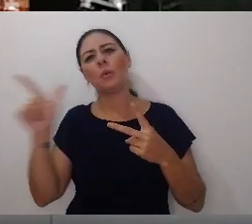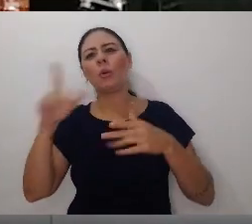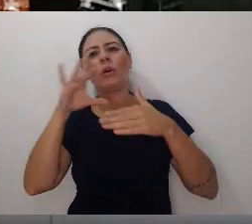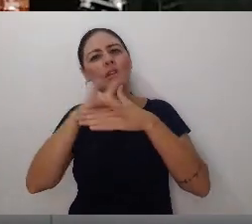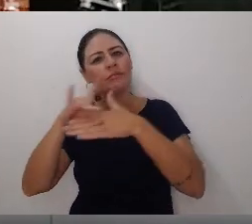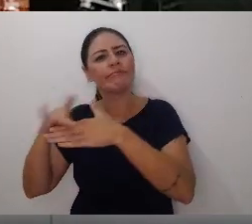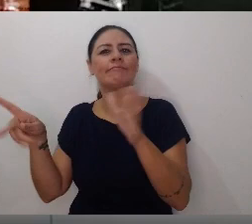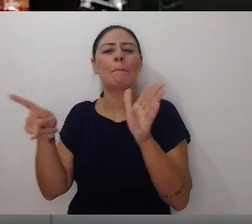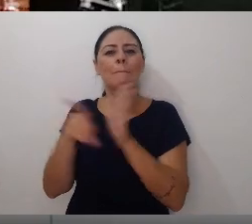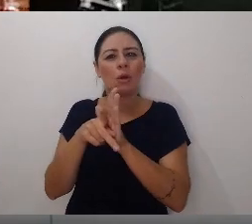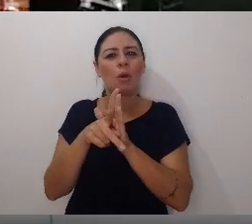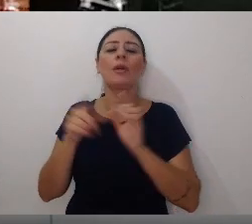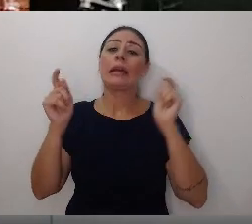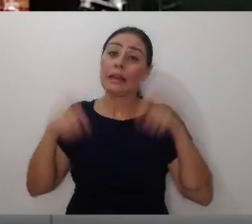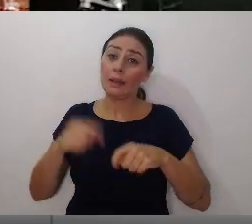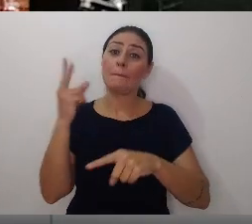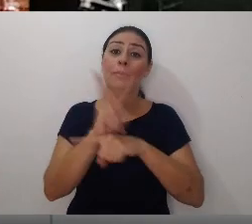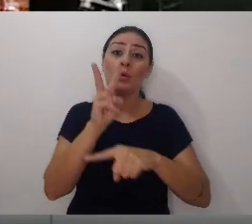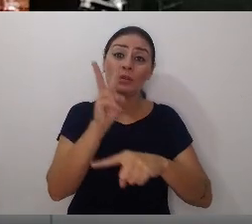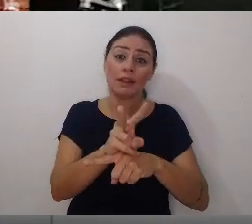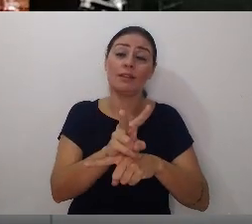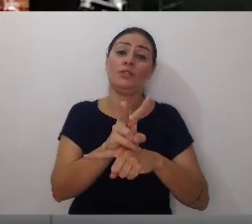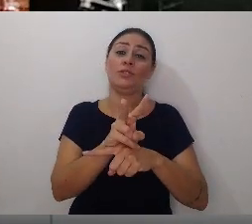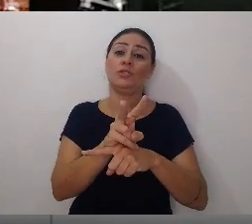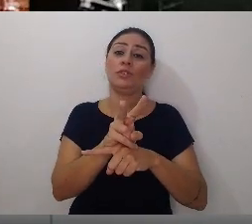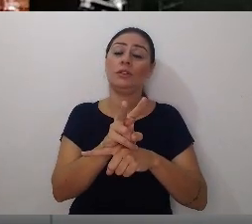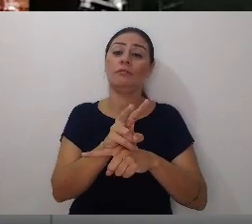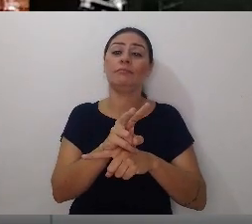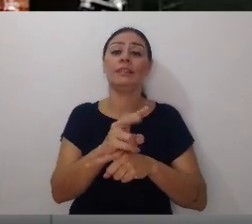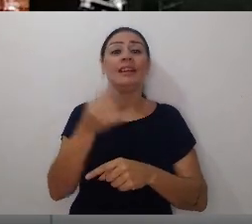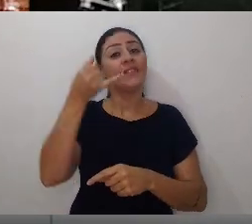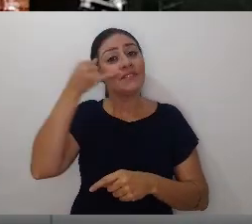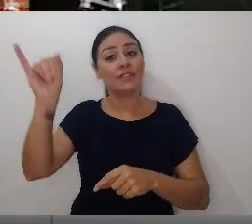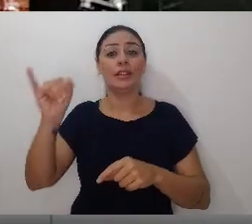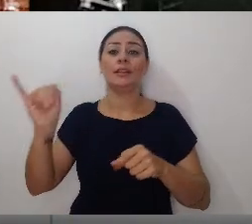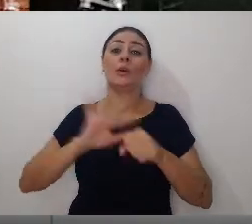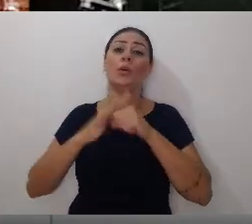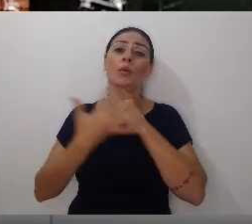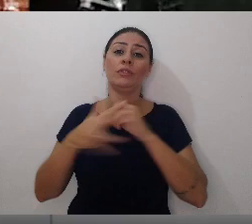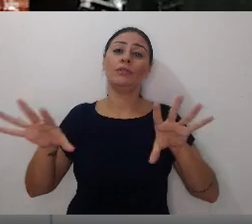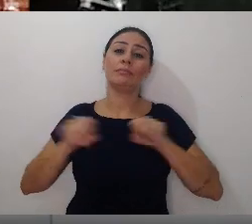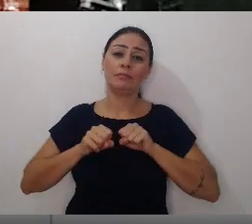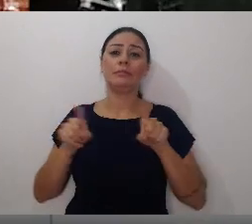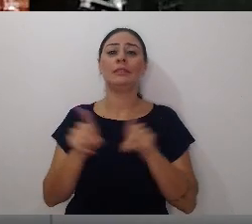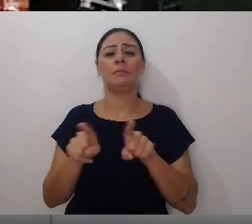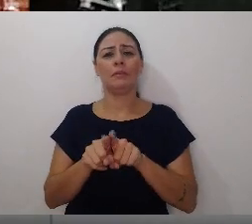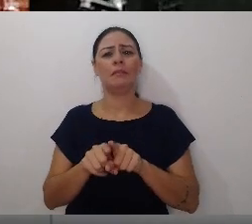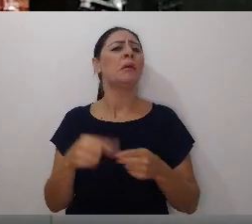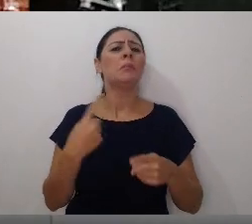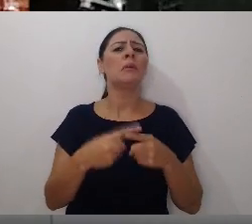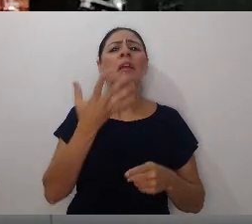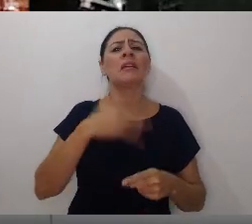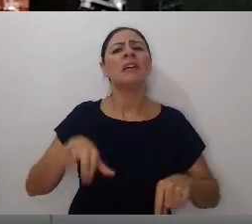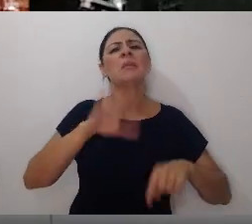sarampo, rubéola, cachumba e varicela, que é a antiga catapora, elas protegem, elas ajudam a proteger